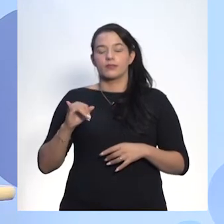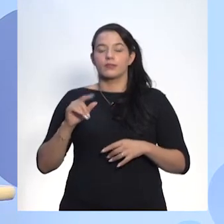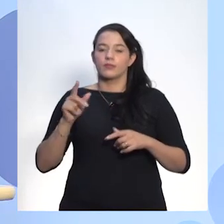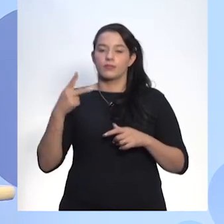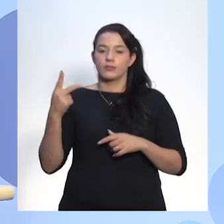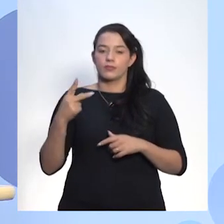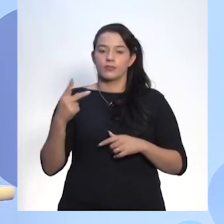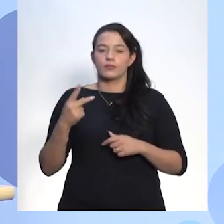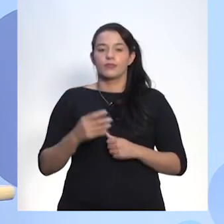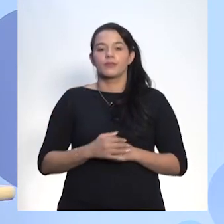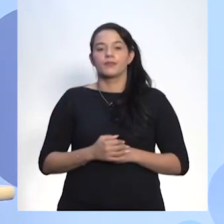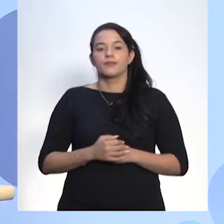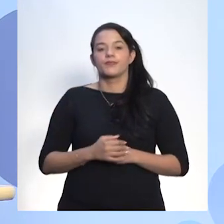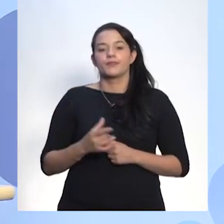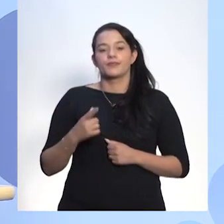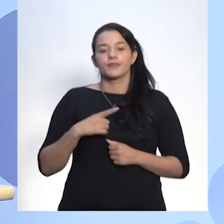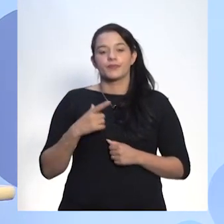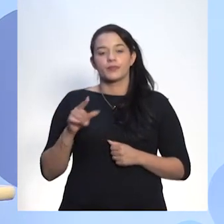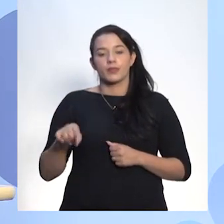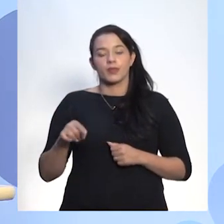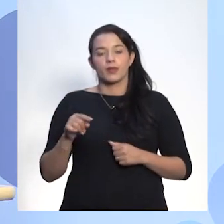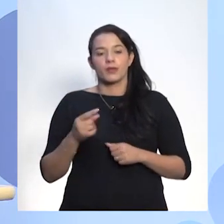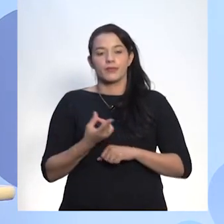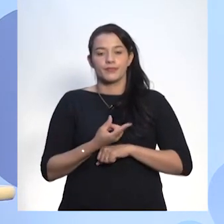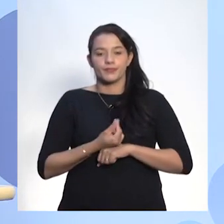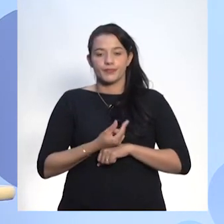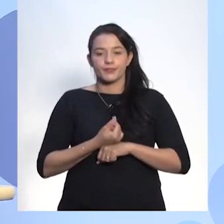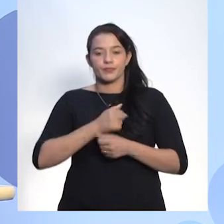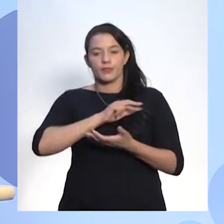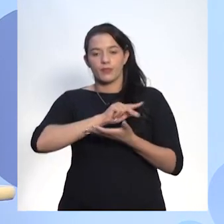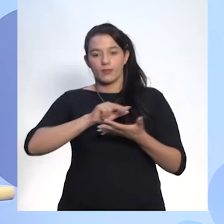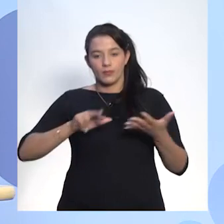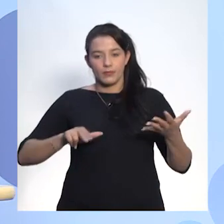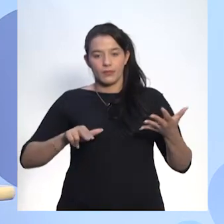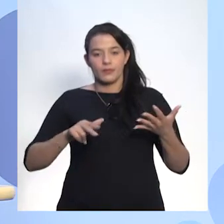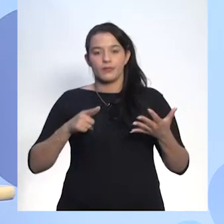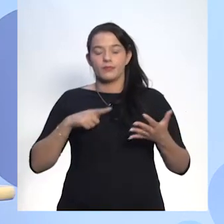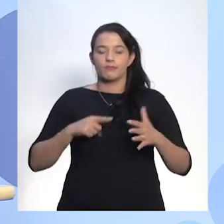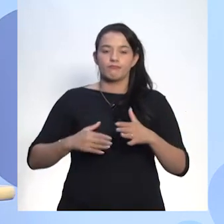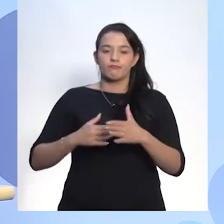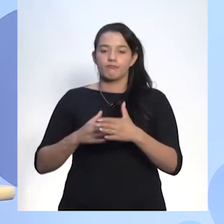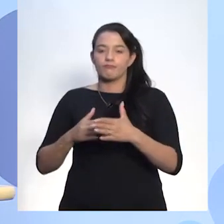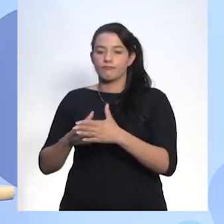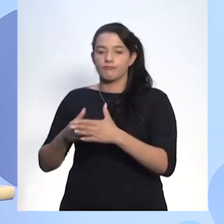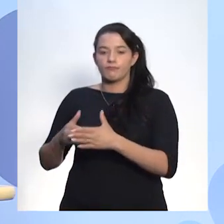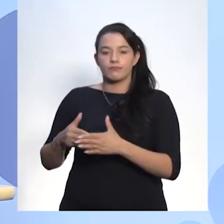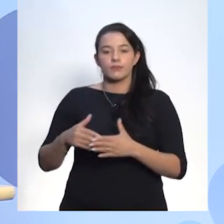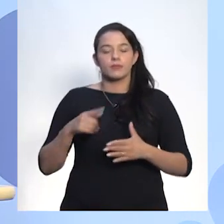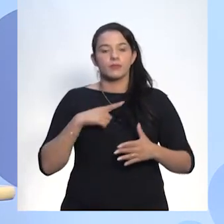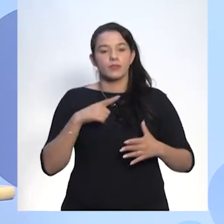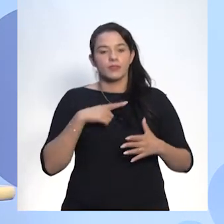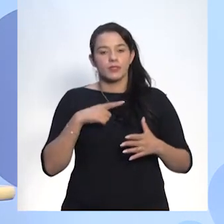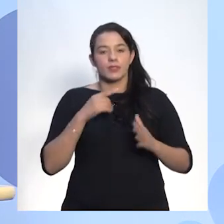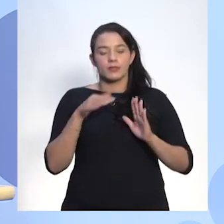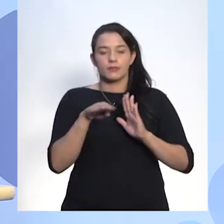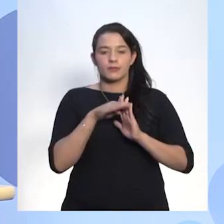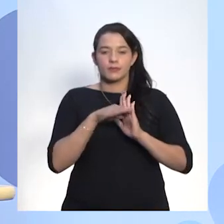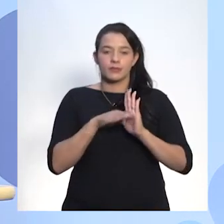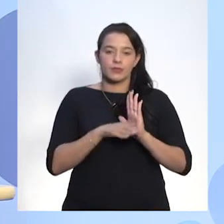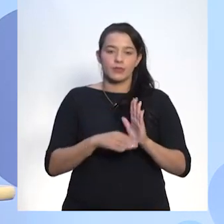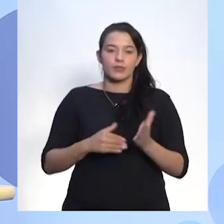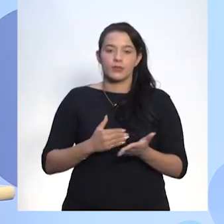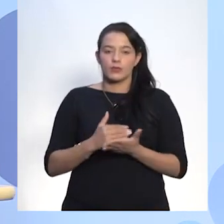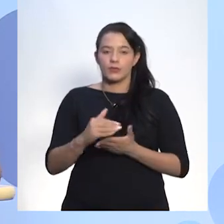Guarulhos. As contradições do capitalismo, diz a estudante, são várias. Obstáculos que estão por entre os processos desde o início